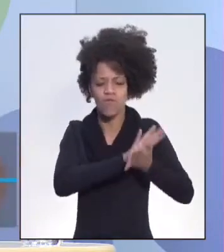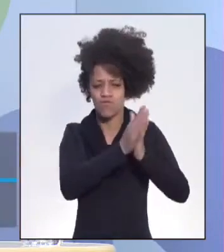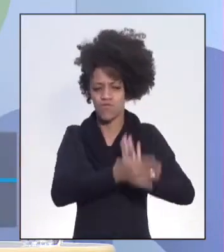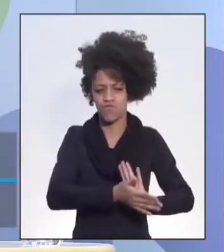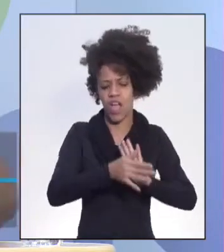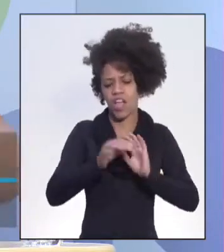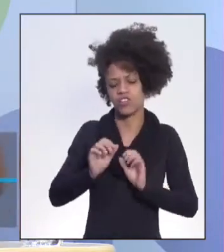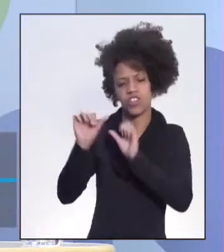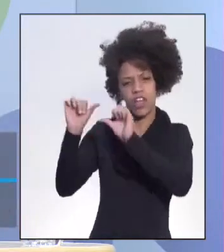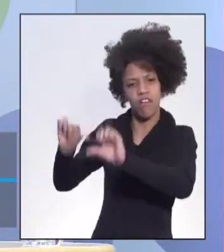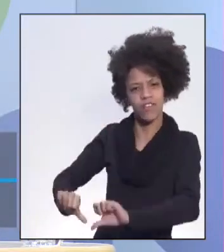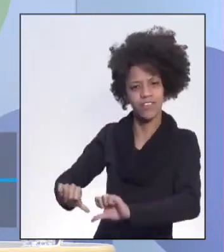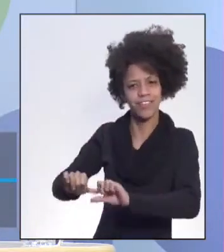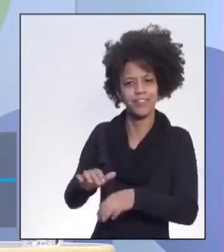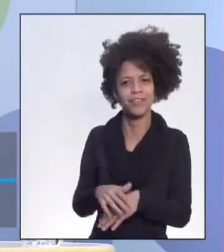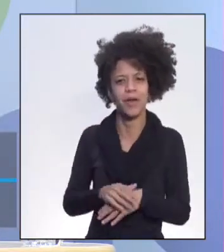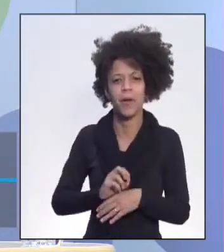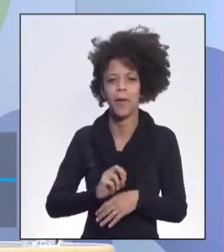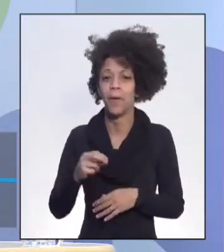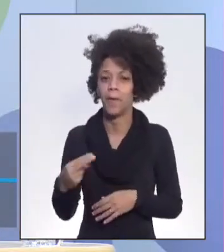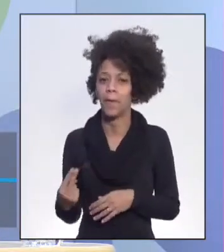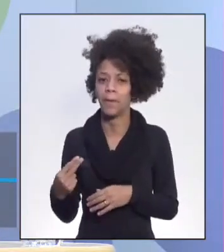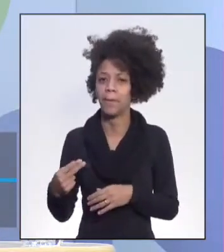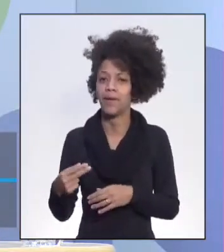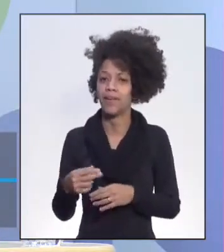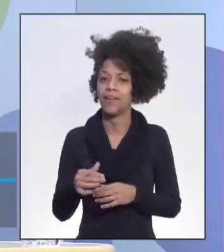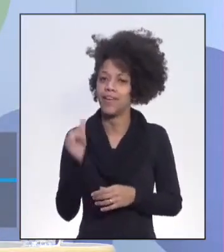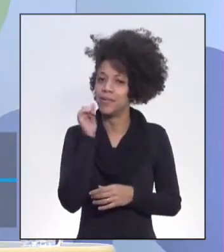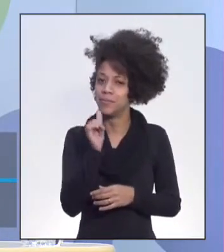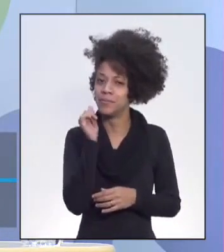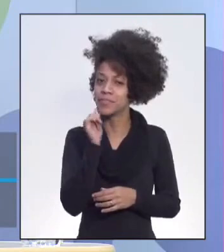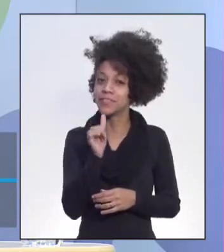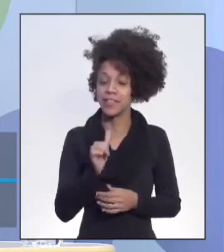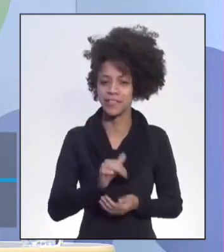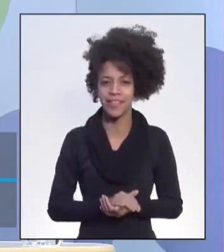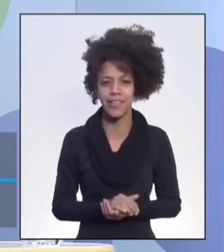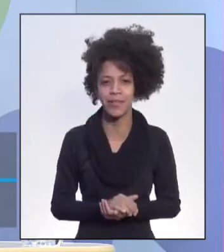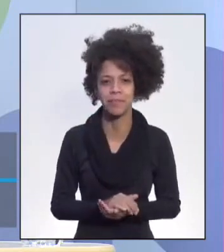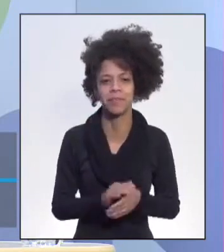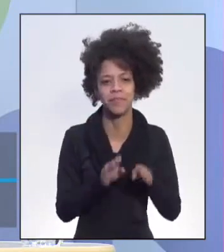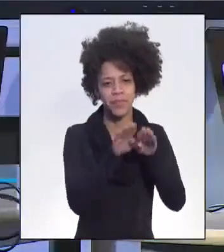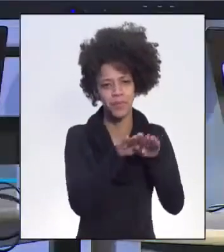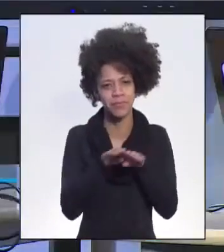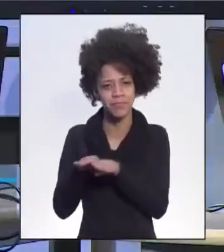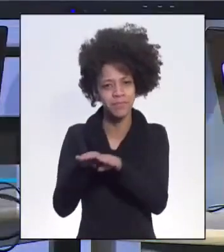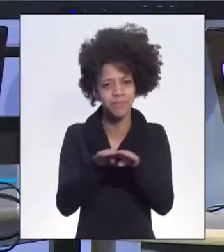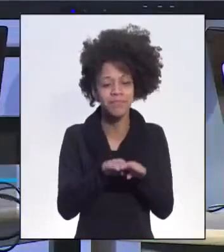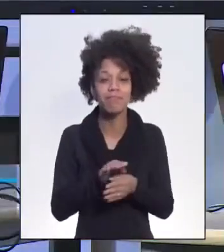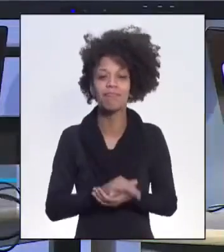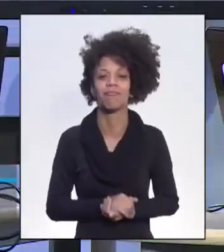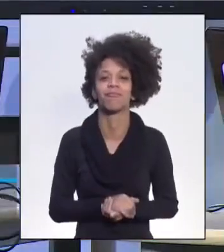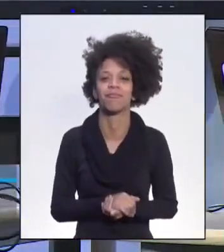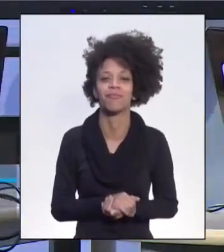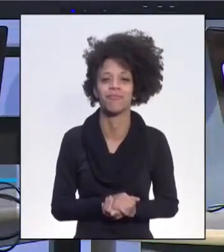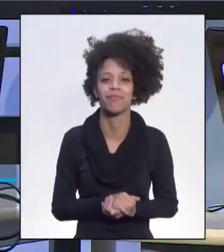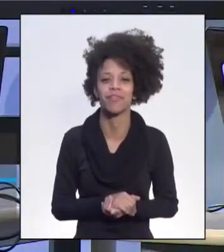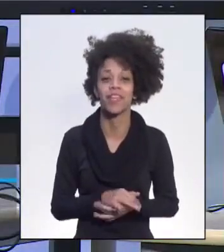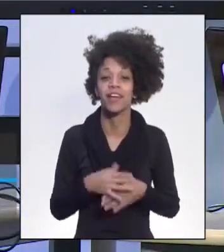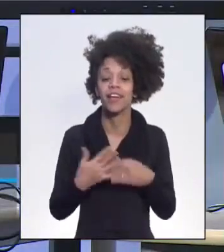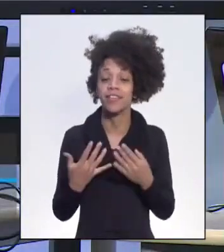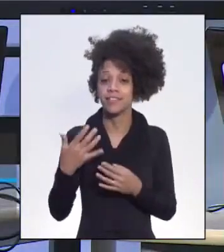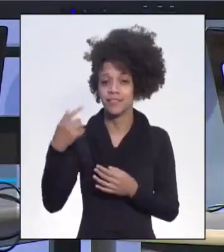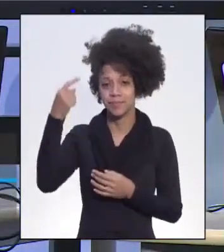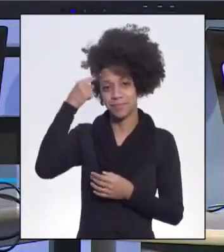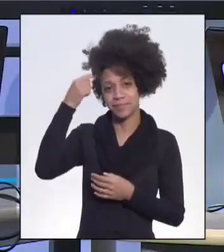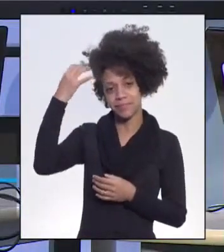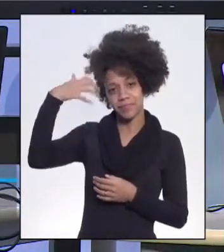de inferioridade, ou se a gente está tratando todas as mulheres ao nosso redor num nível de igualdade, né? Sim. E essas reflexões, né,